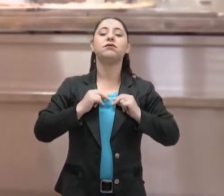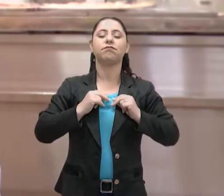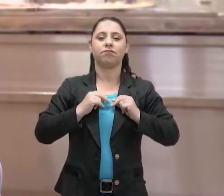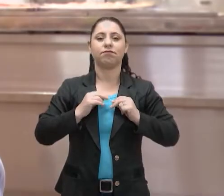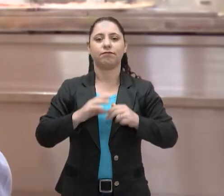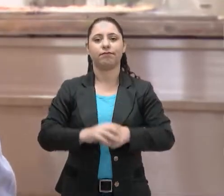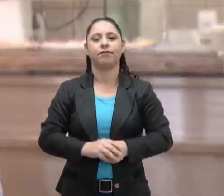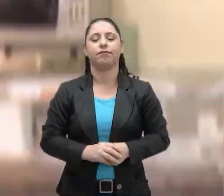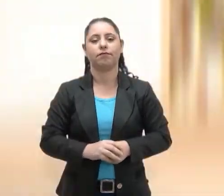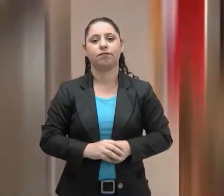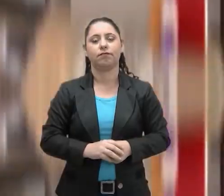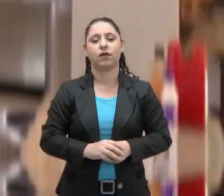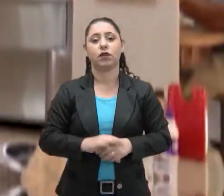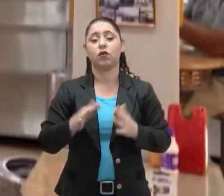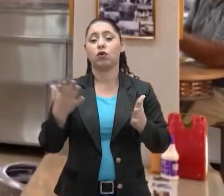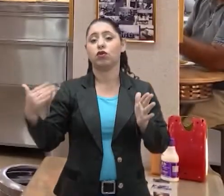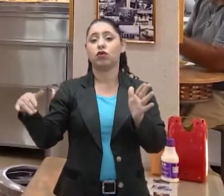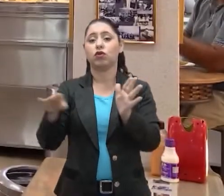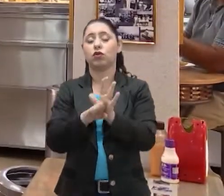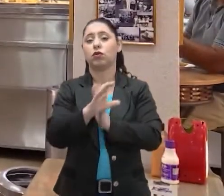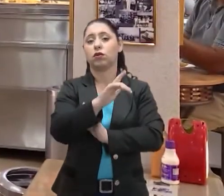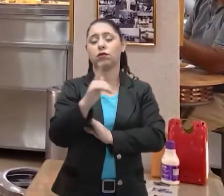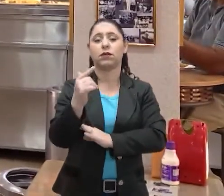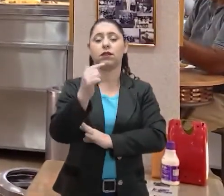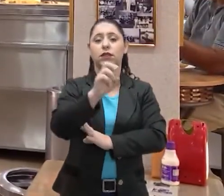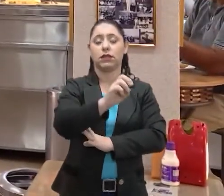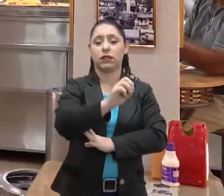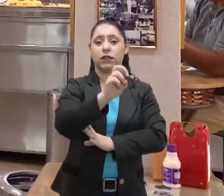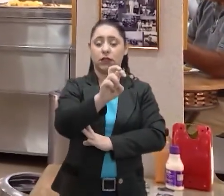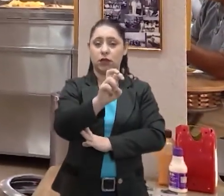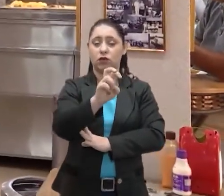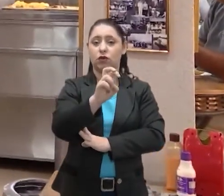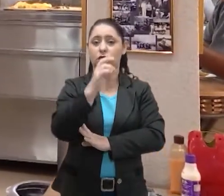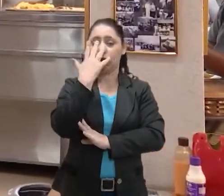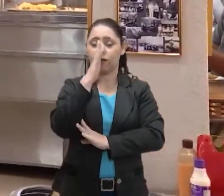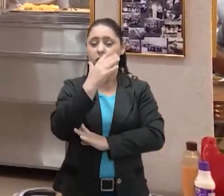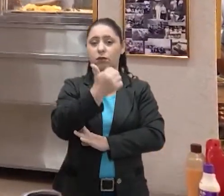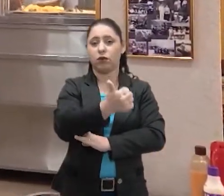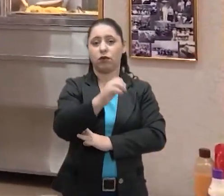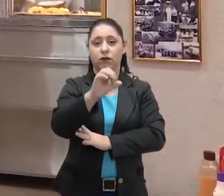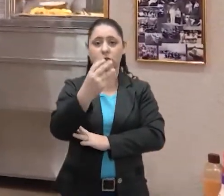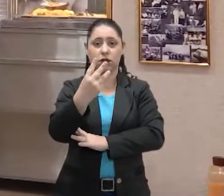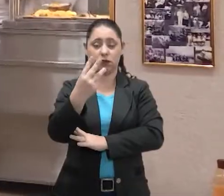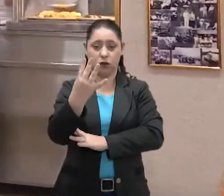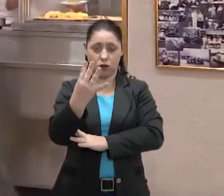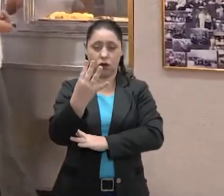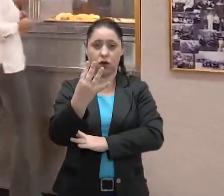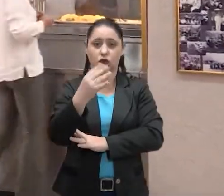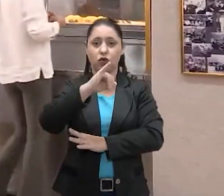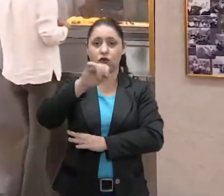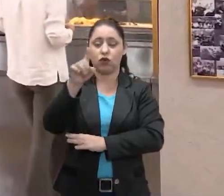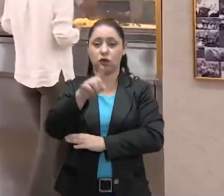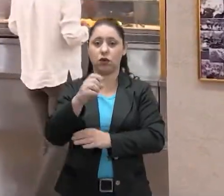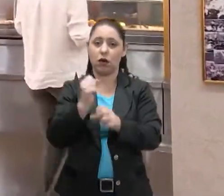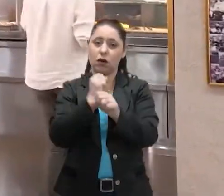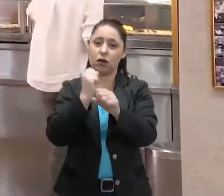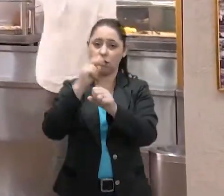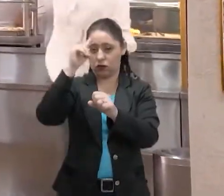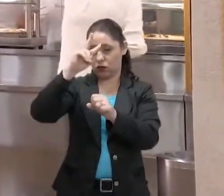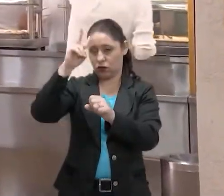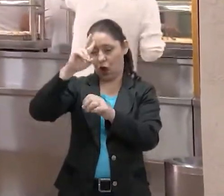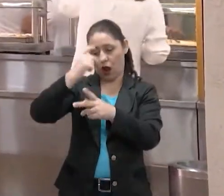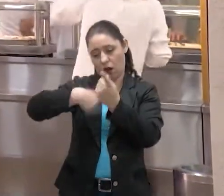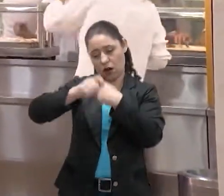pertença, de pertencimento. Desde que pisou em Campo Grande, em 5 de fevereiro de 1934, José Tomás construiu